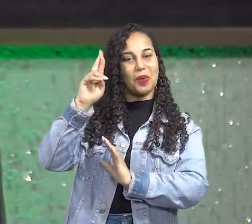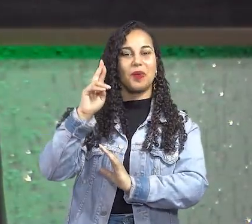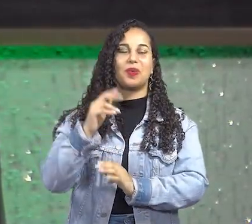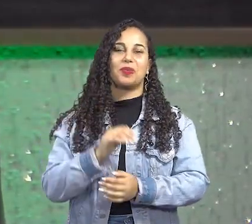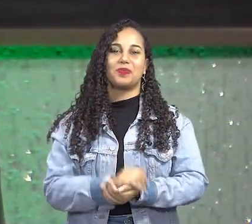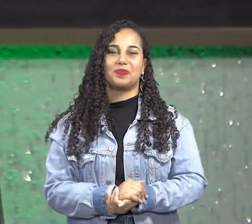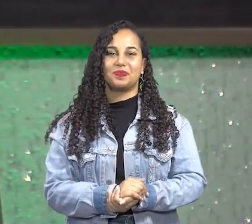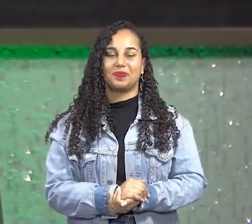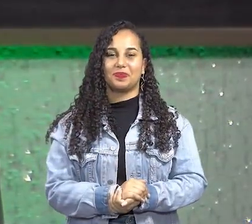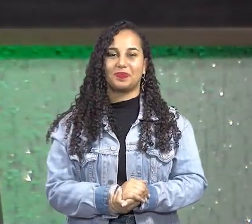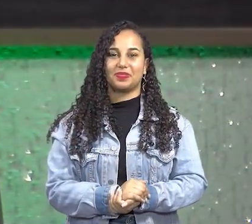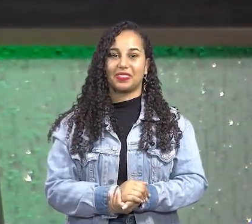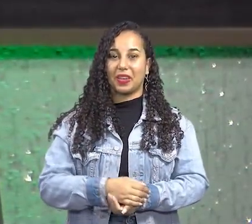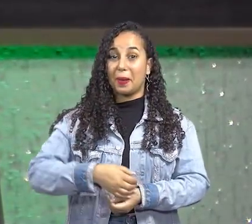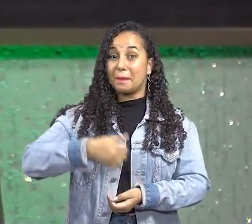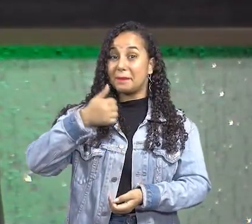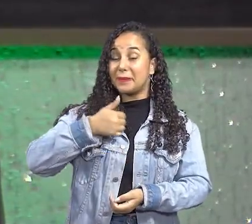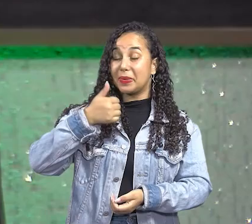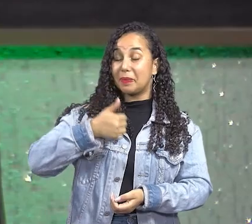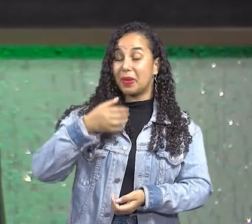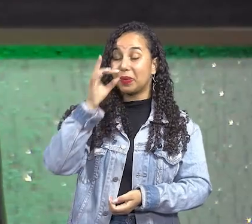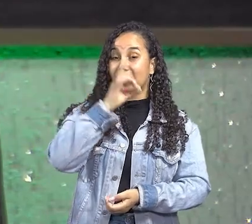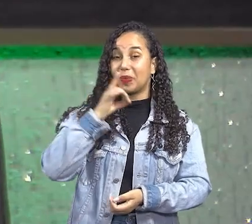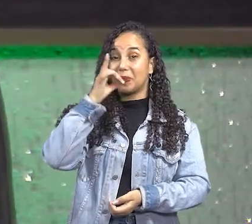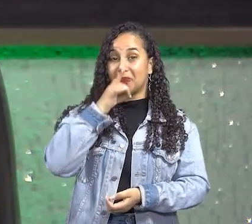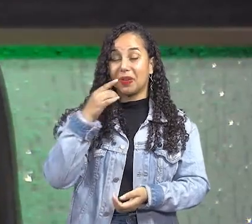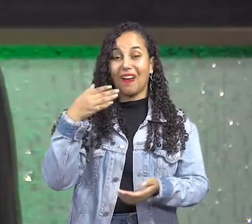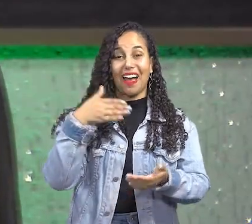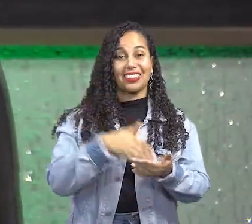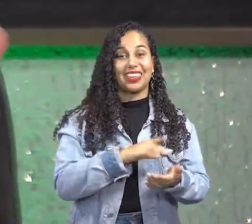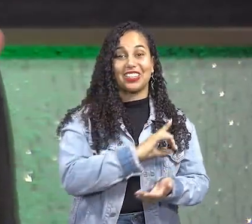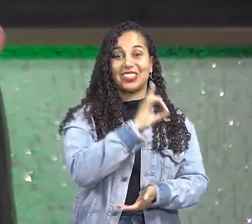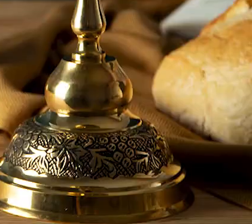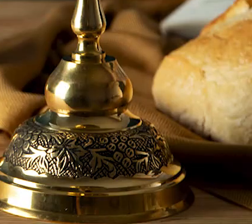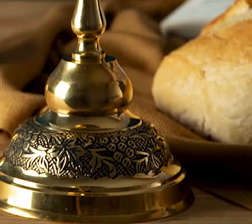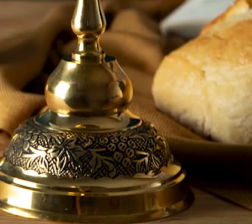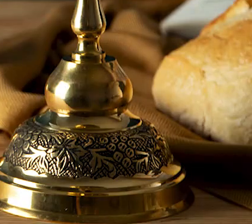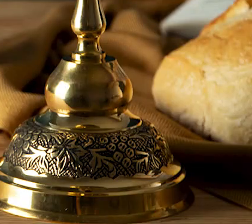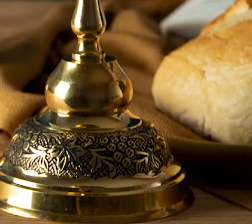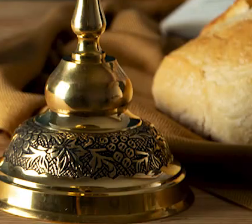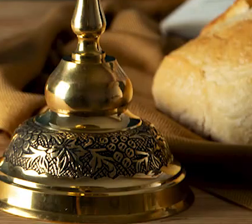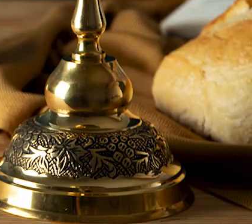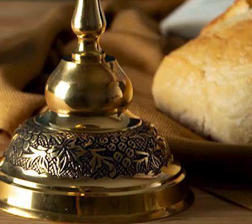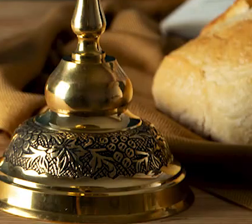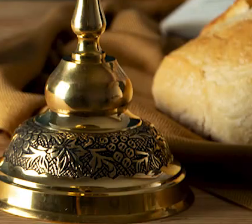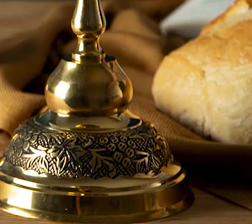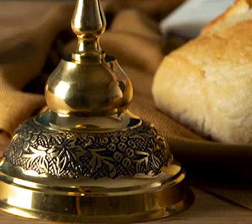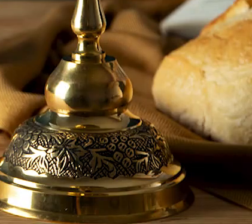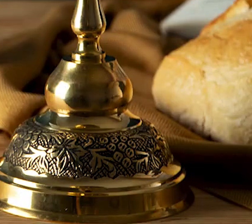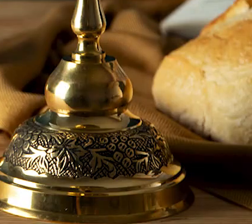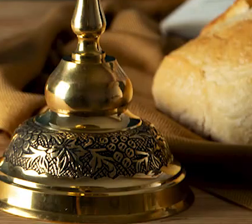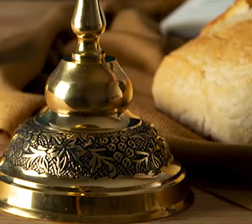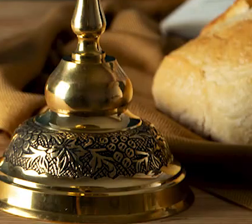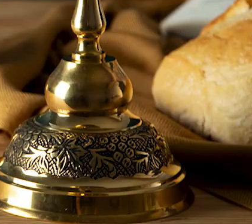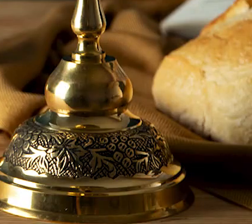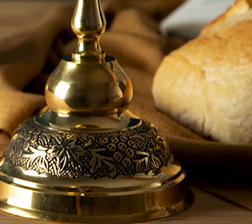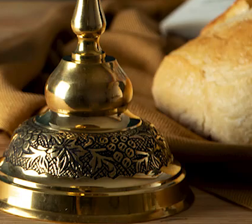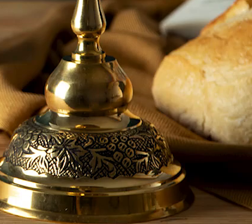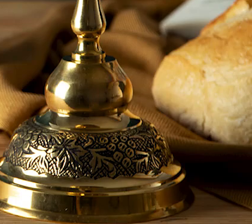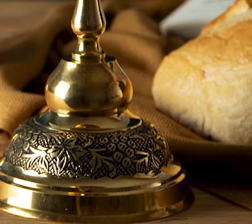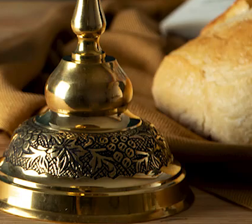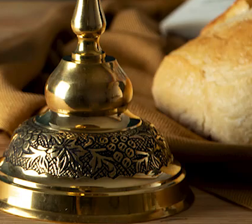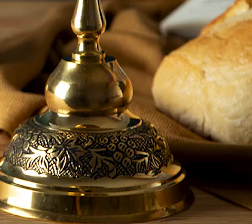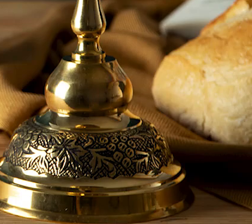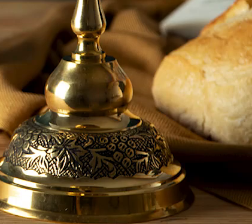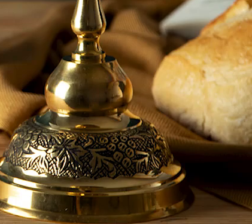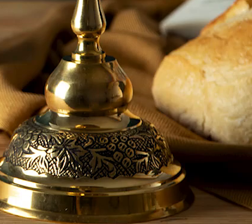domingo até o dia 7, né, a semana toda, nós temos a ceia do Senhor, porque temos muitos